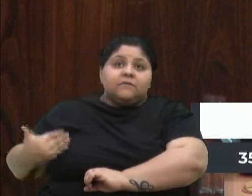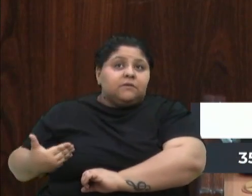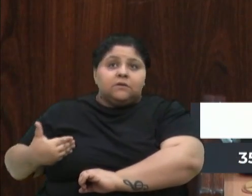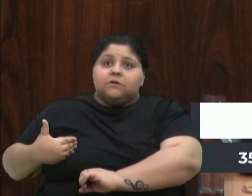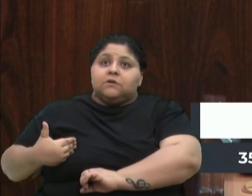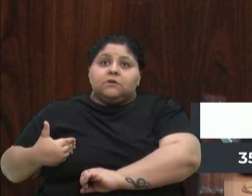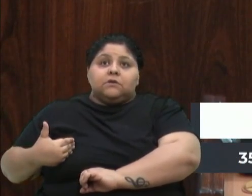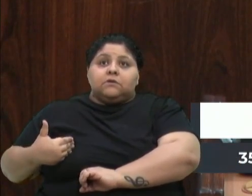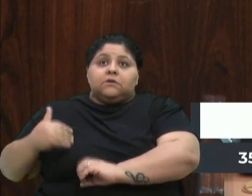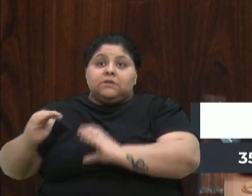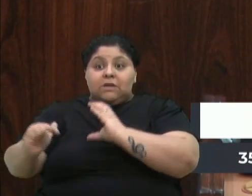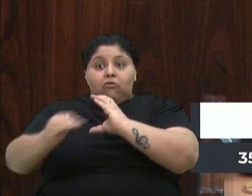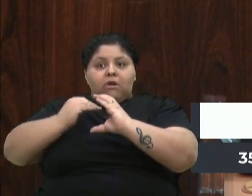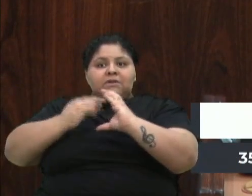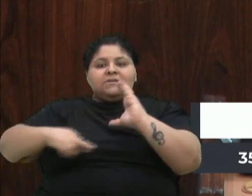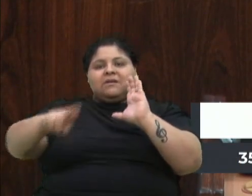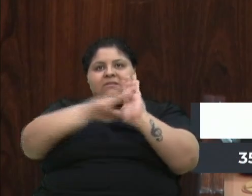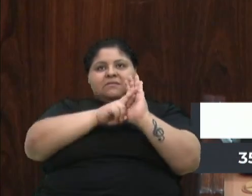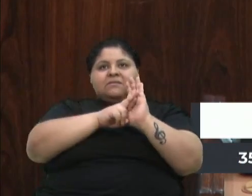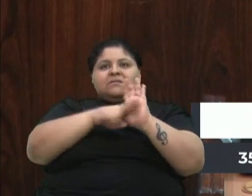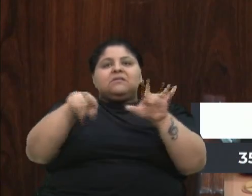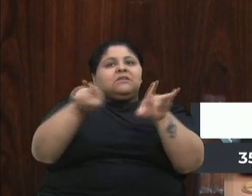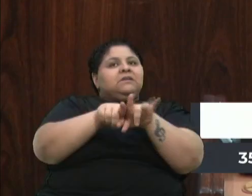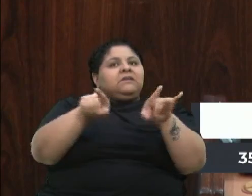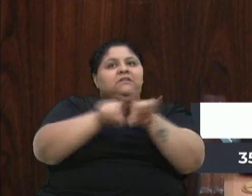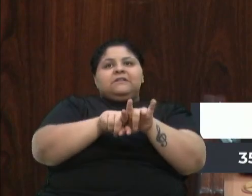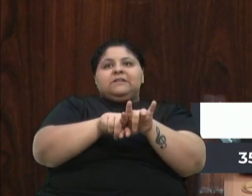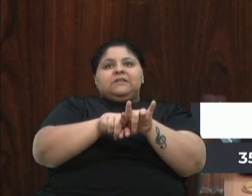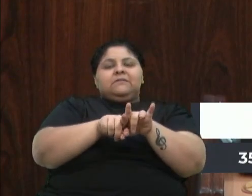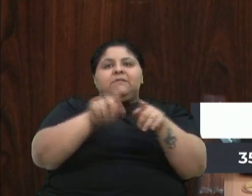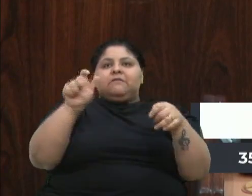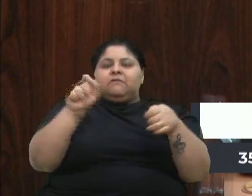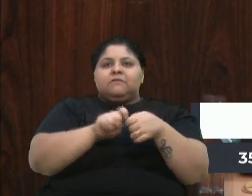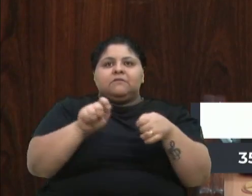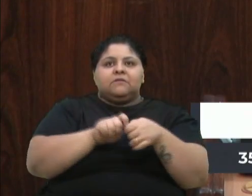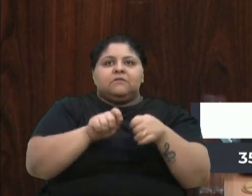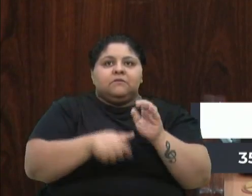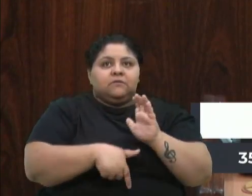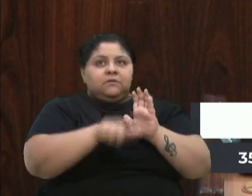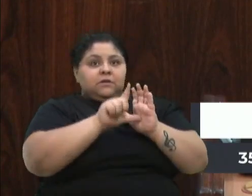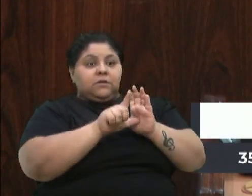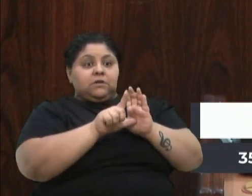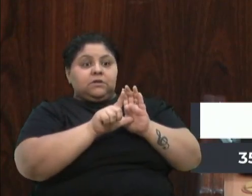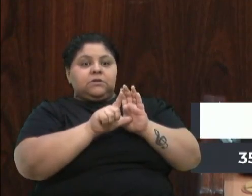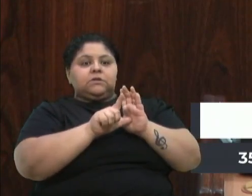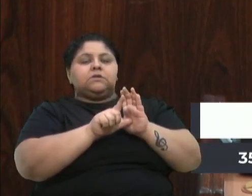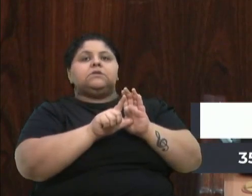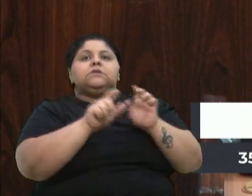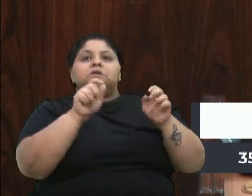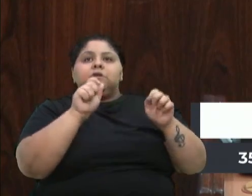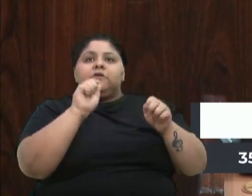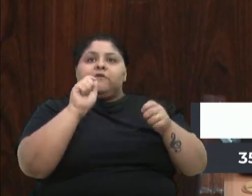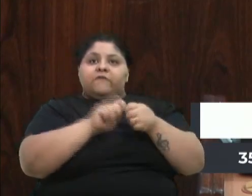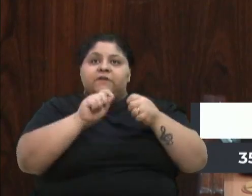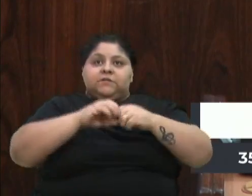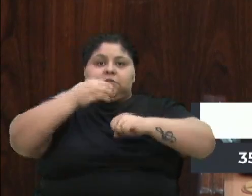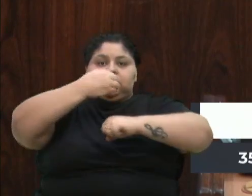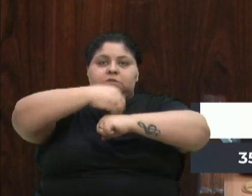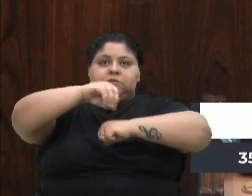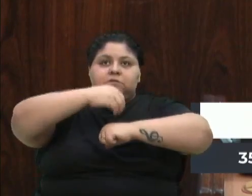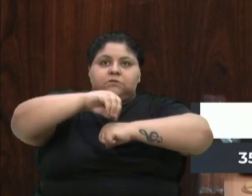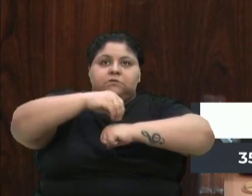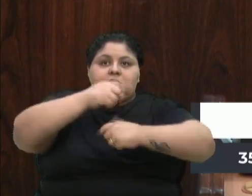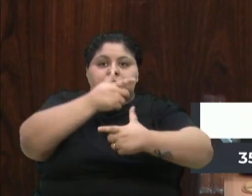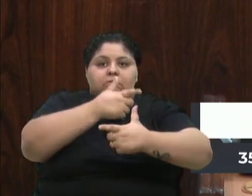recebem resposta. E também não é realizada. Antes acontecia, a gente fazia a indicação, dava